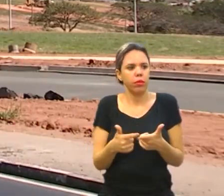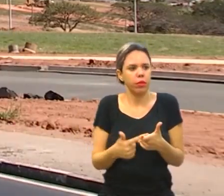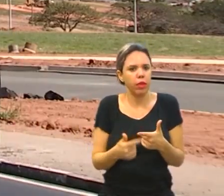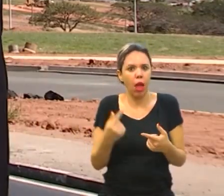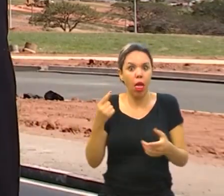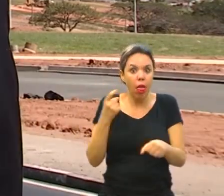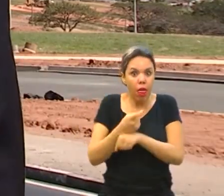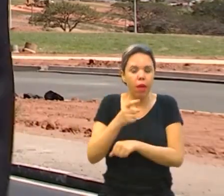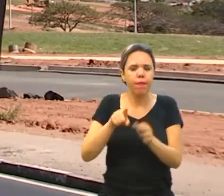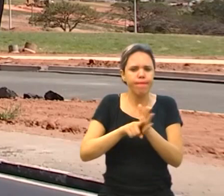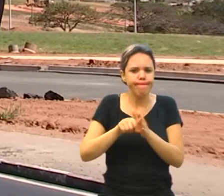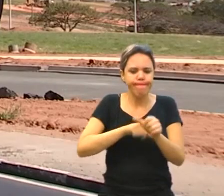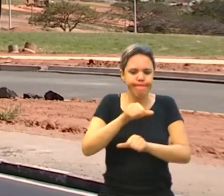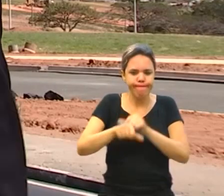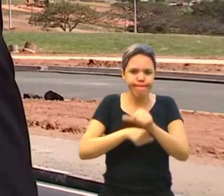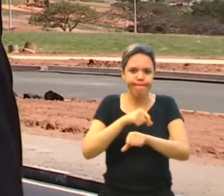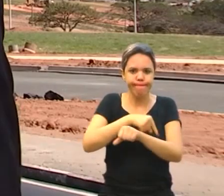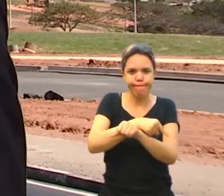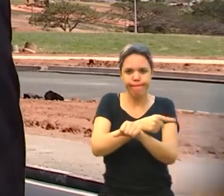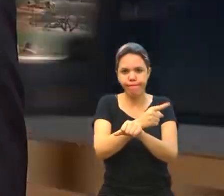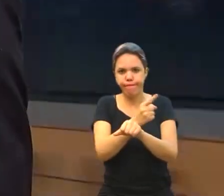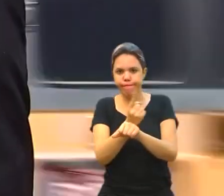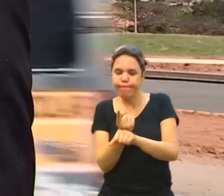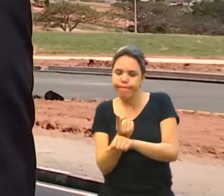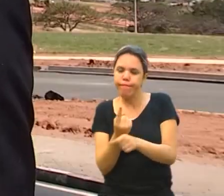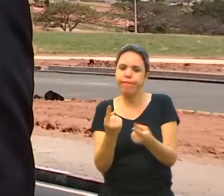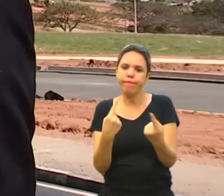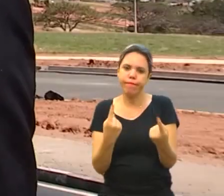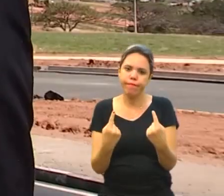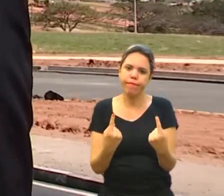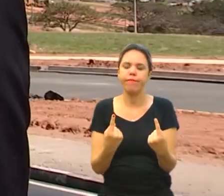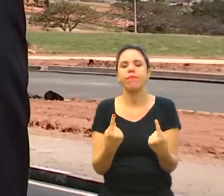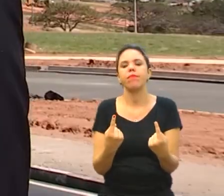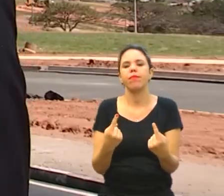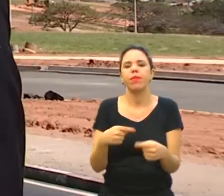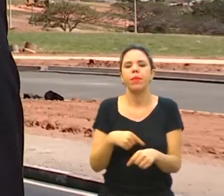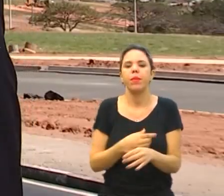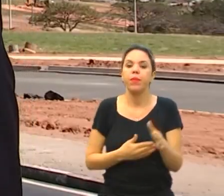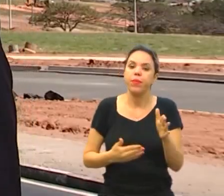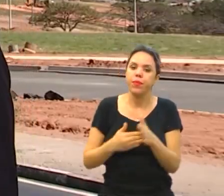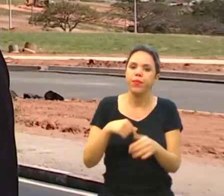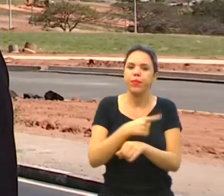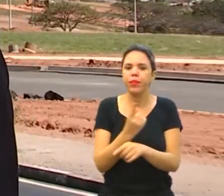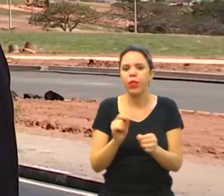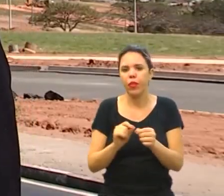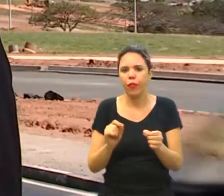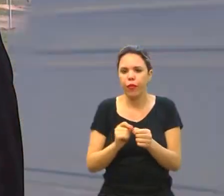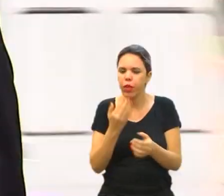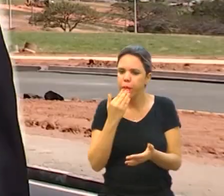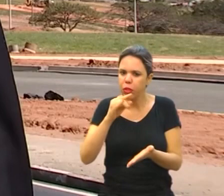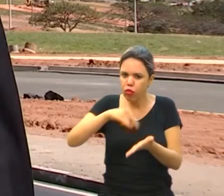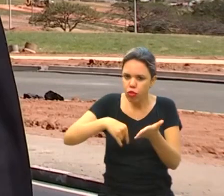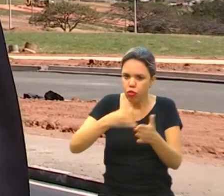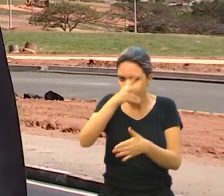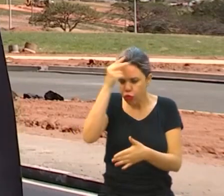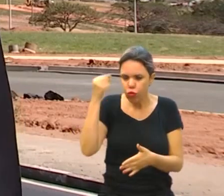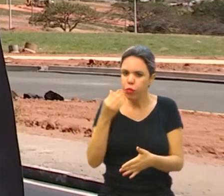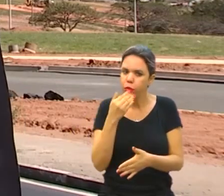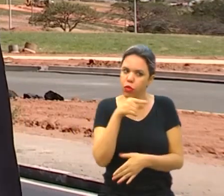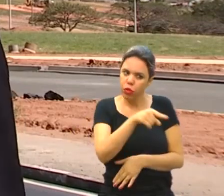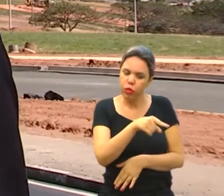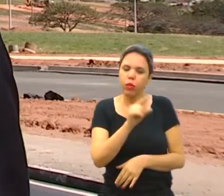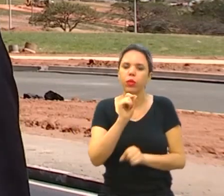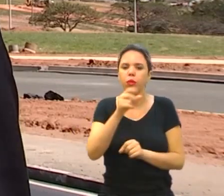motivo. Aí nós descobrimos que houve uma alteração da via aqui, do limite de velocidade. Então nós fizemos um